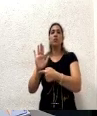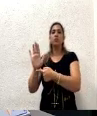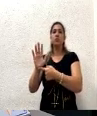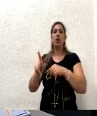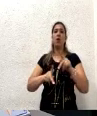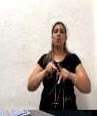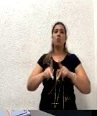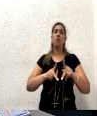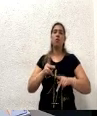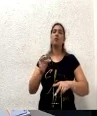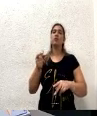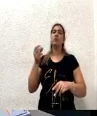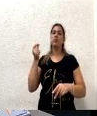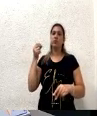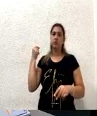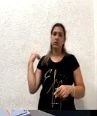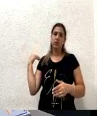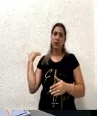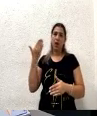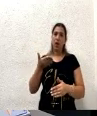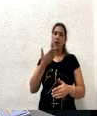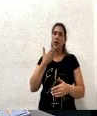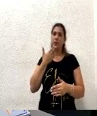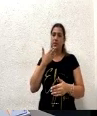um tempo já.